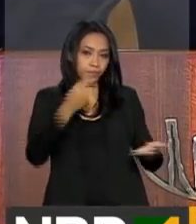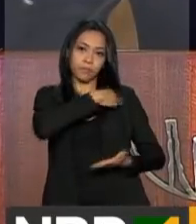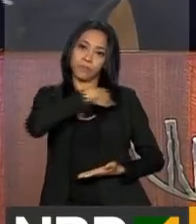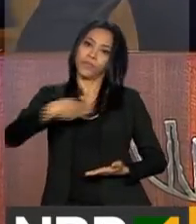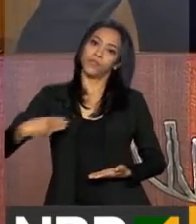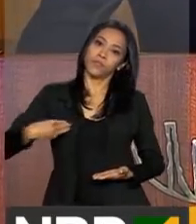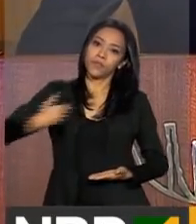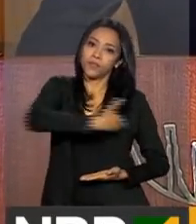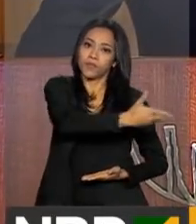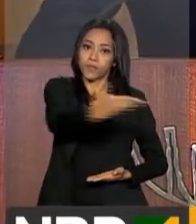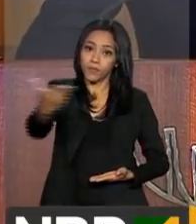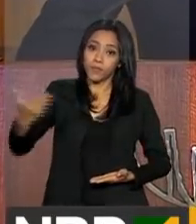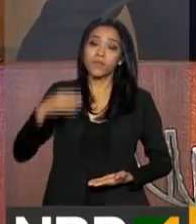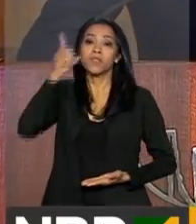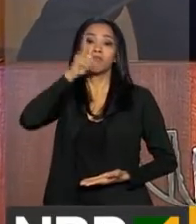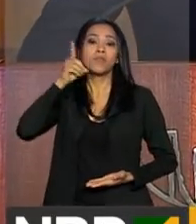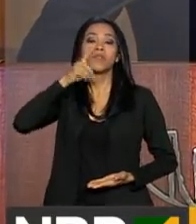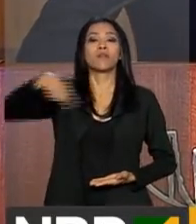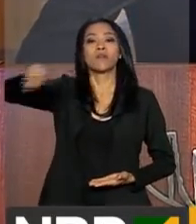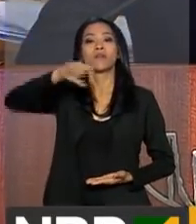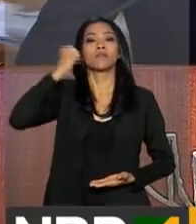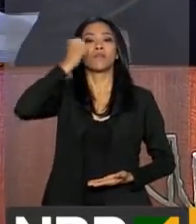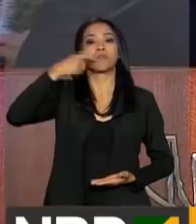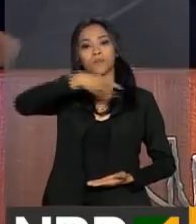Estado, parlamentares, embaixadores,